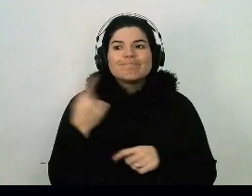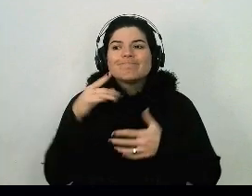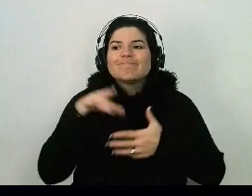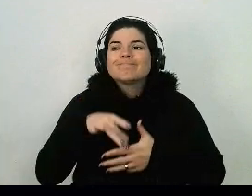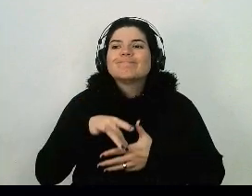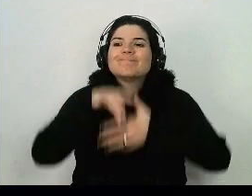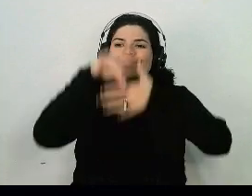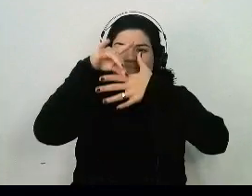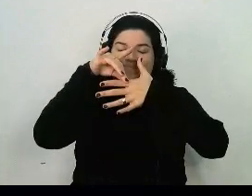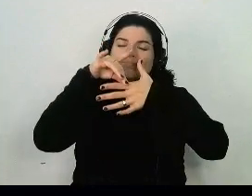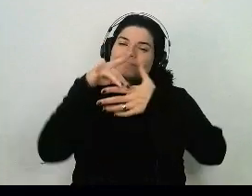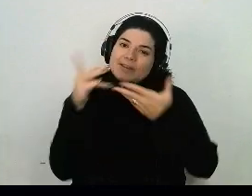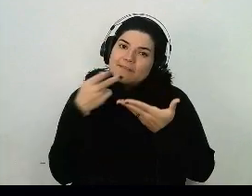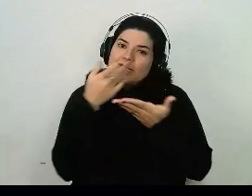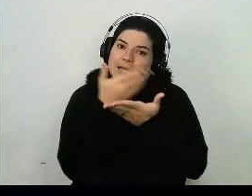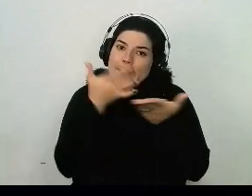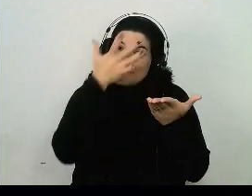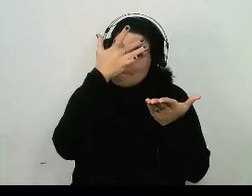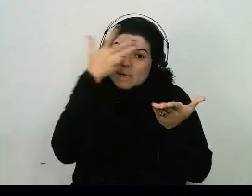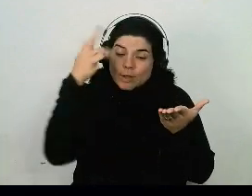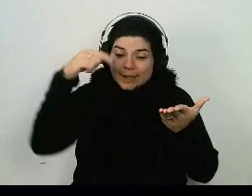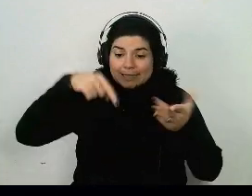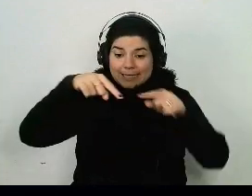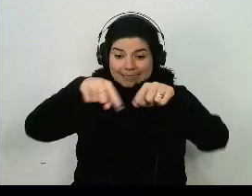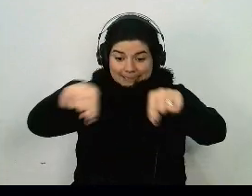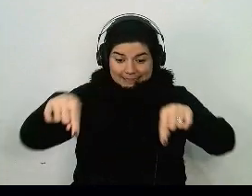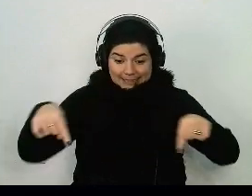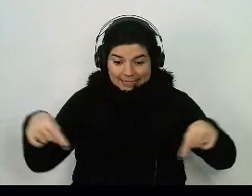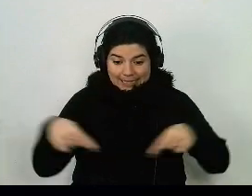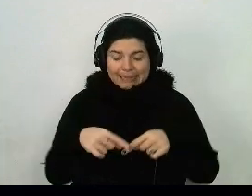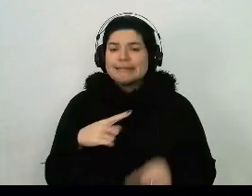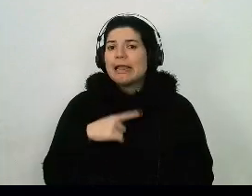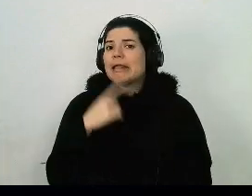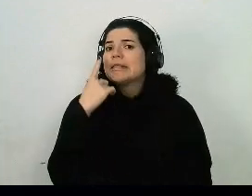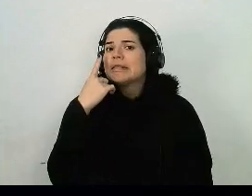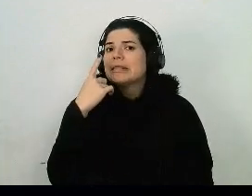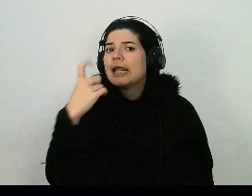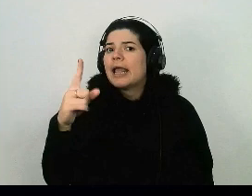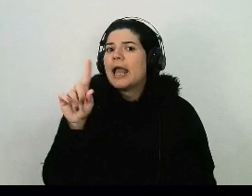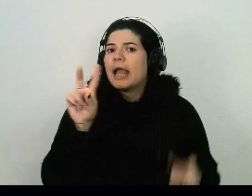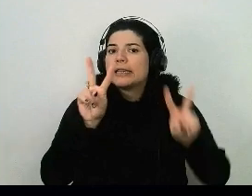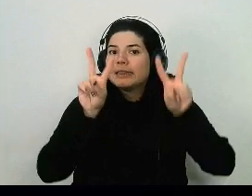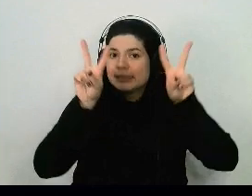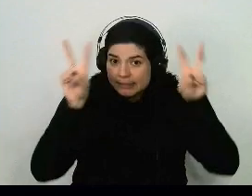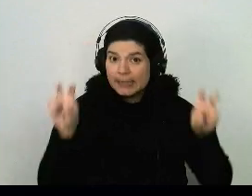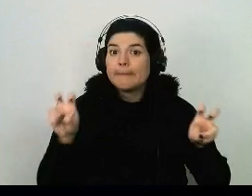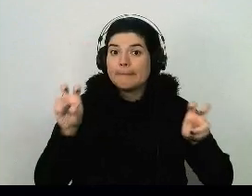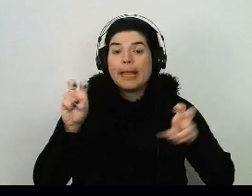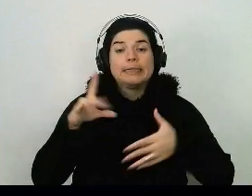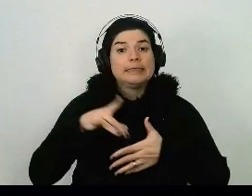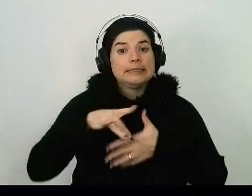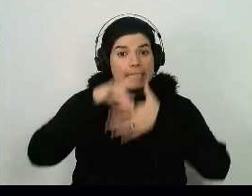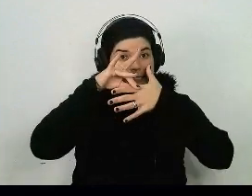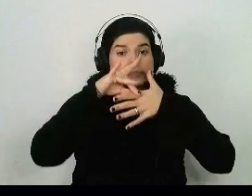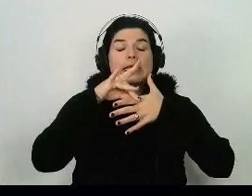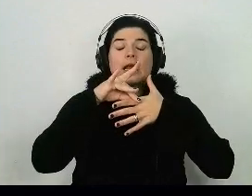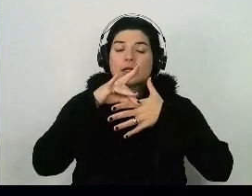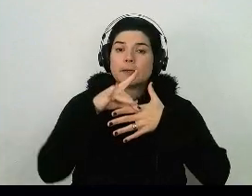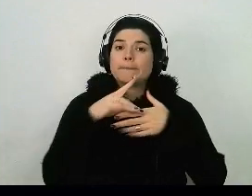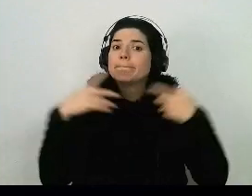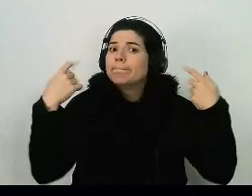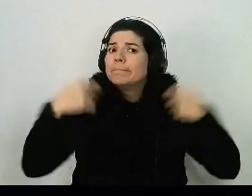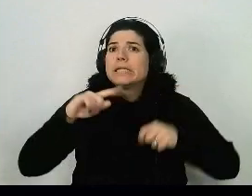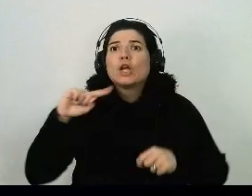e falando para as pessoas que estão aqui nessa sala que estão interessadas no assunto liderança técnica nós precisamos de uma vez por